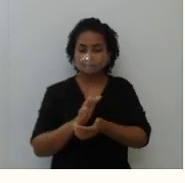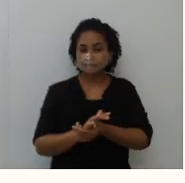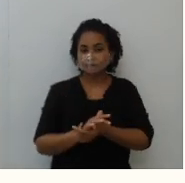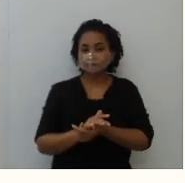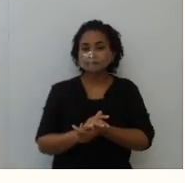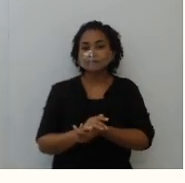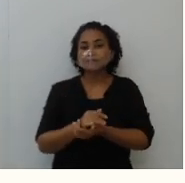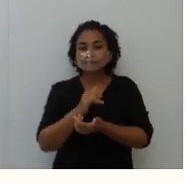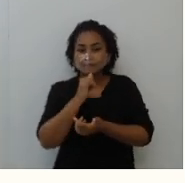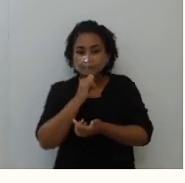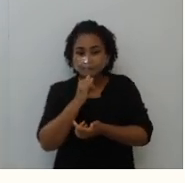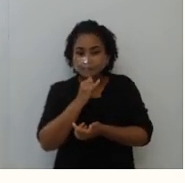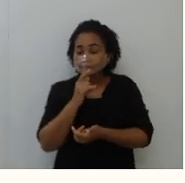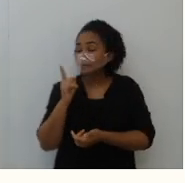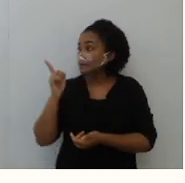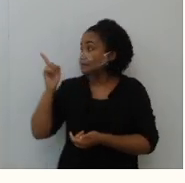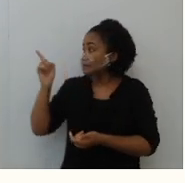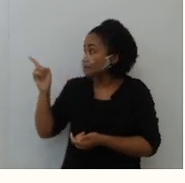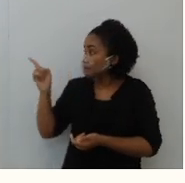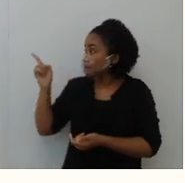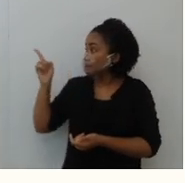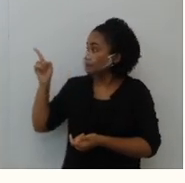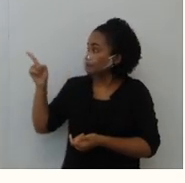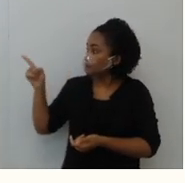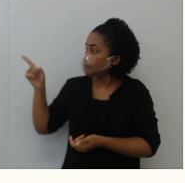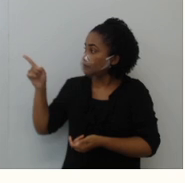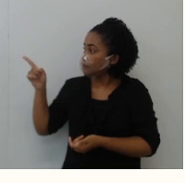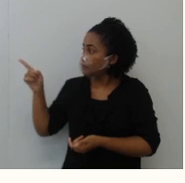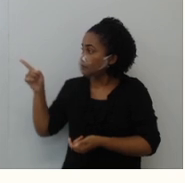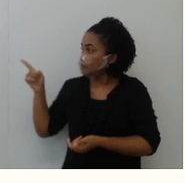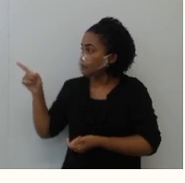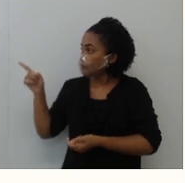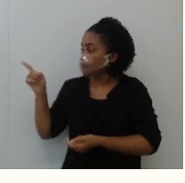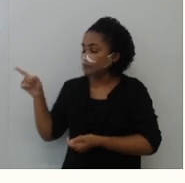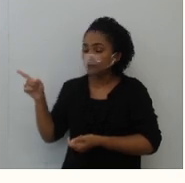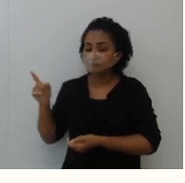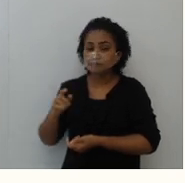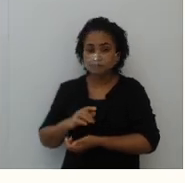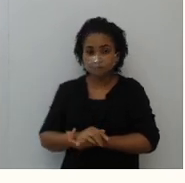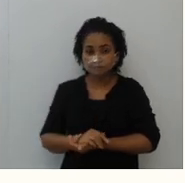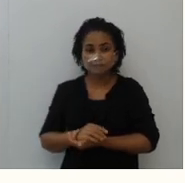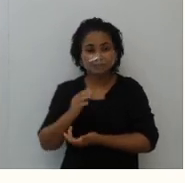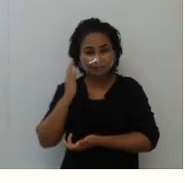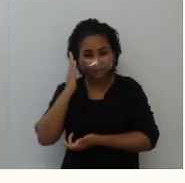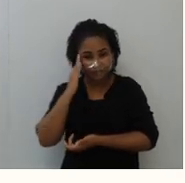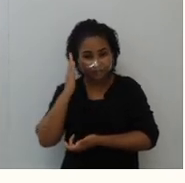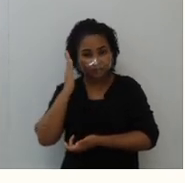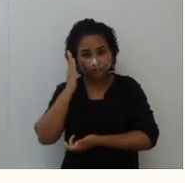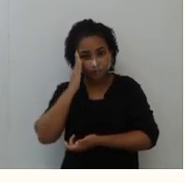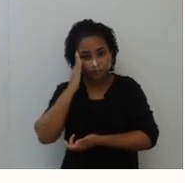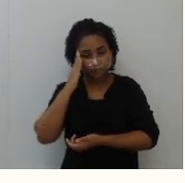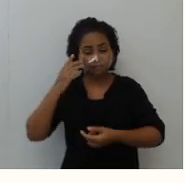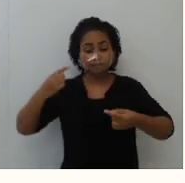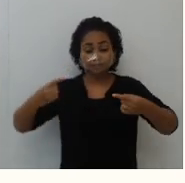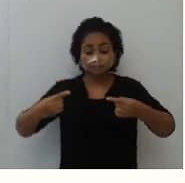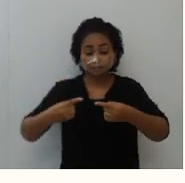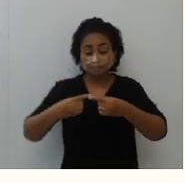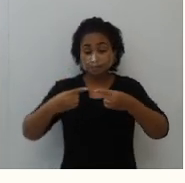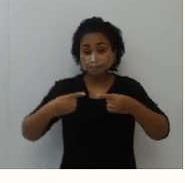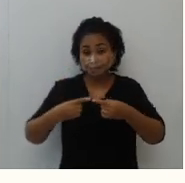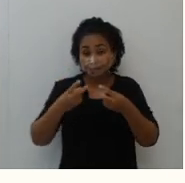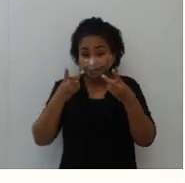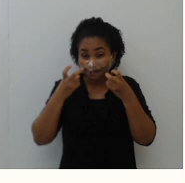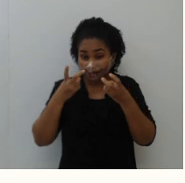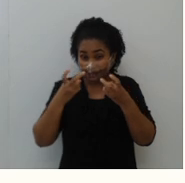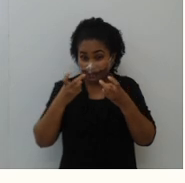He works, she works, it works. We work, you work, they work. Vejam que na